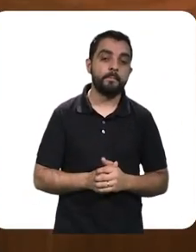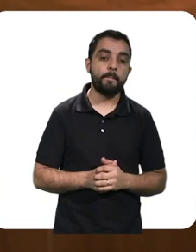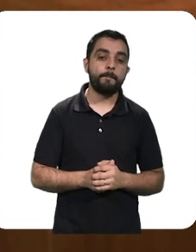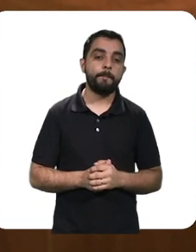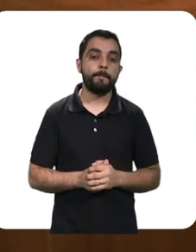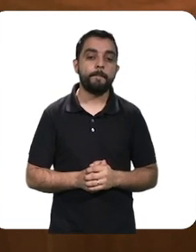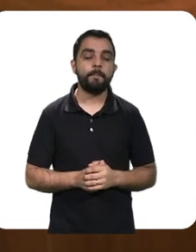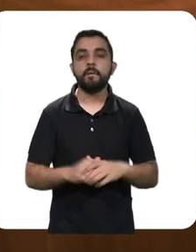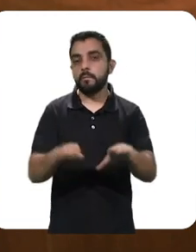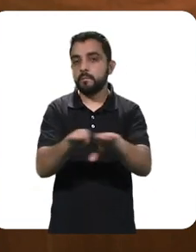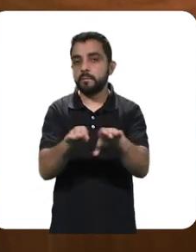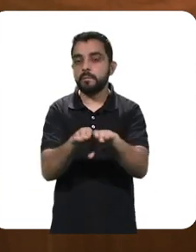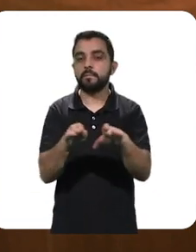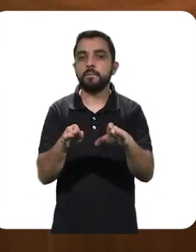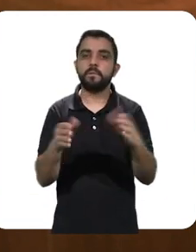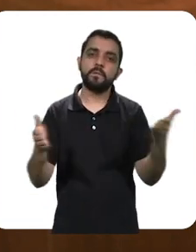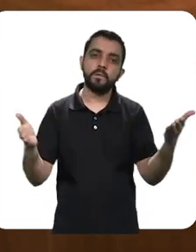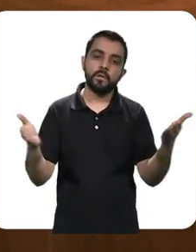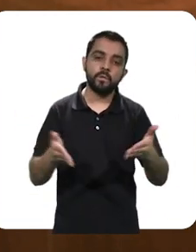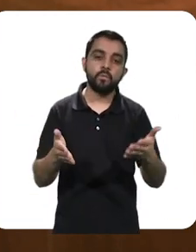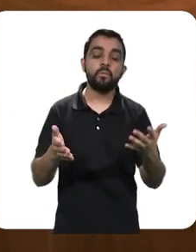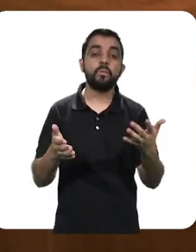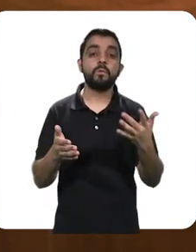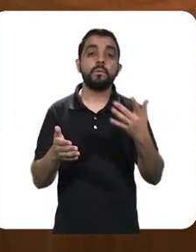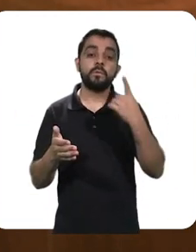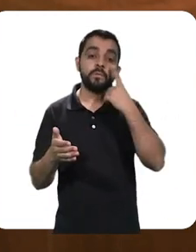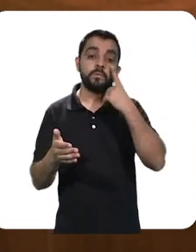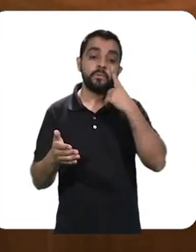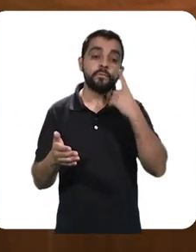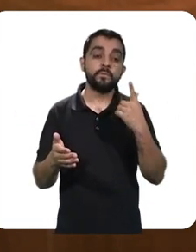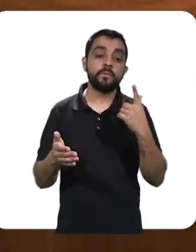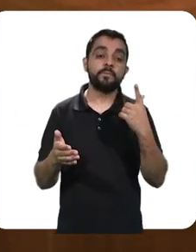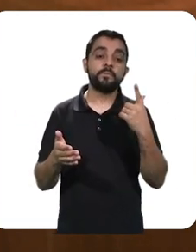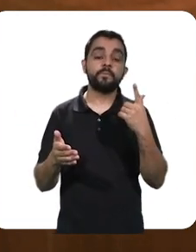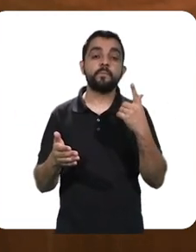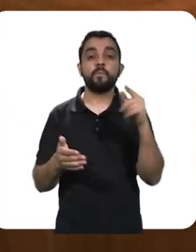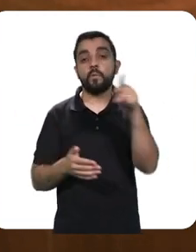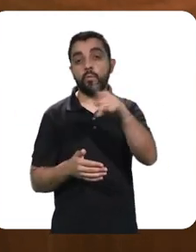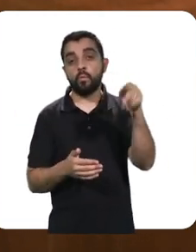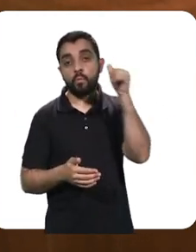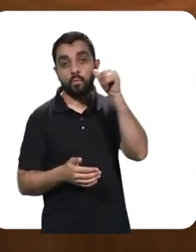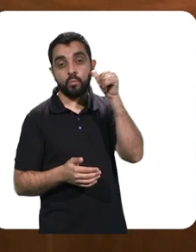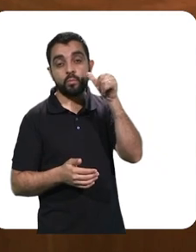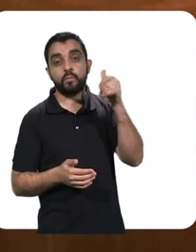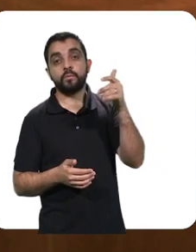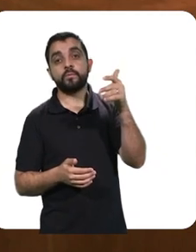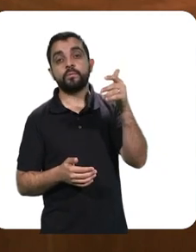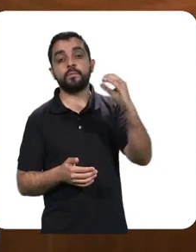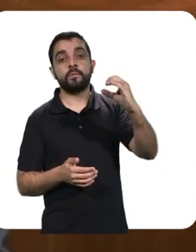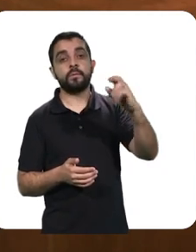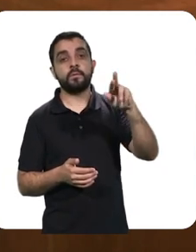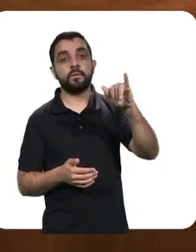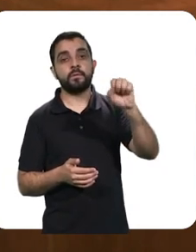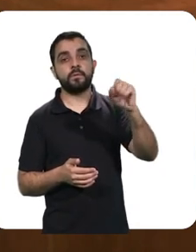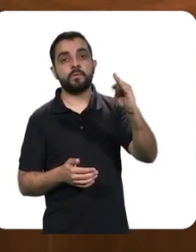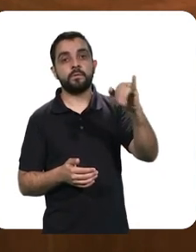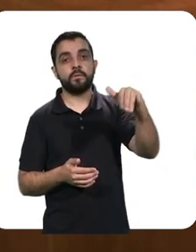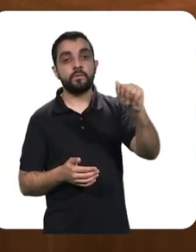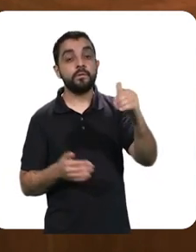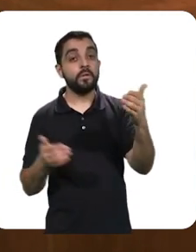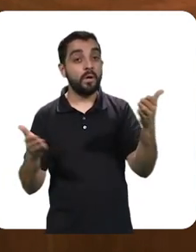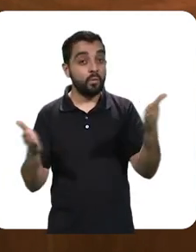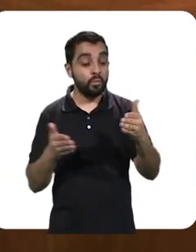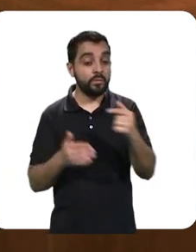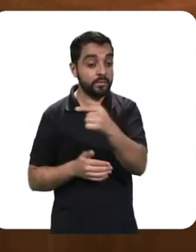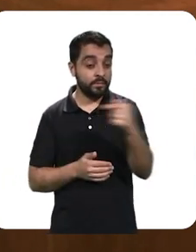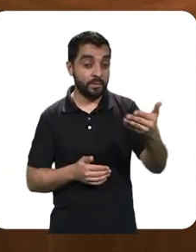acho que nesse sentido também, professor, agora eu quero chamar a professora Cristina para essa conversa, porque é algo que acho que assustou bastante a população